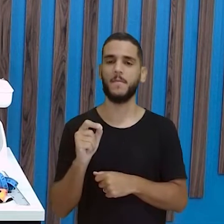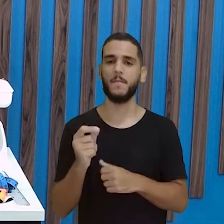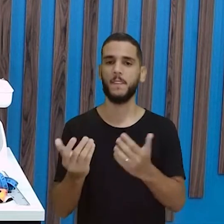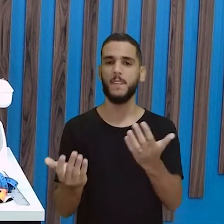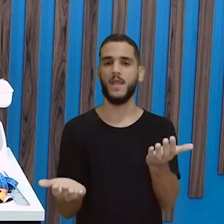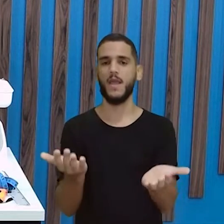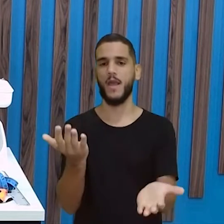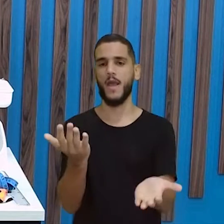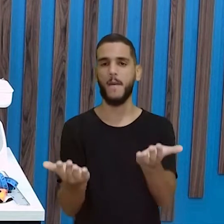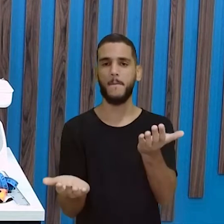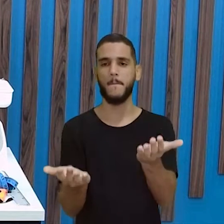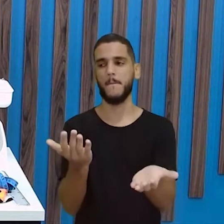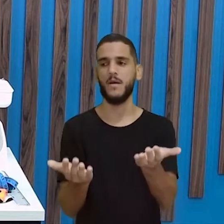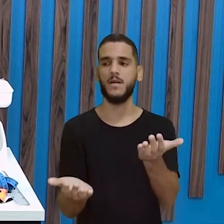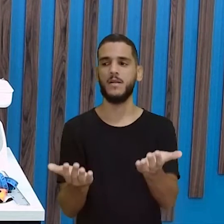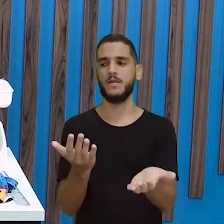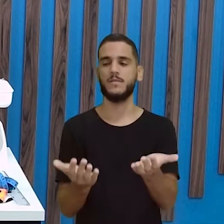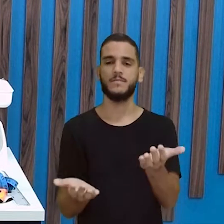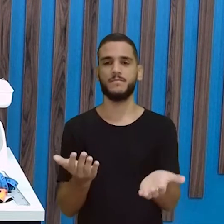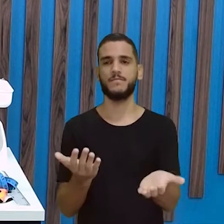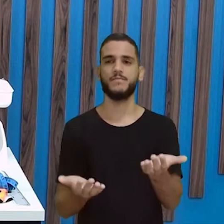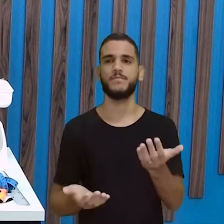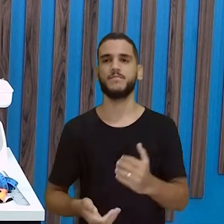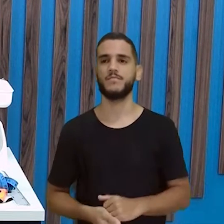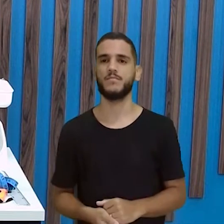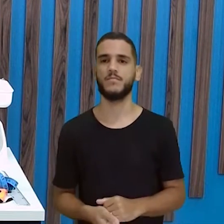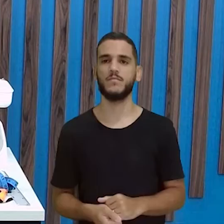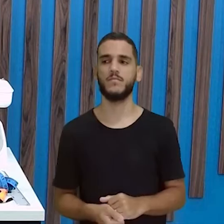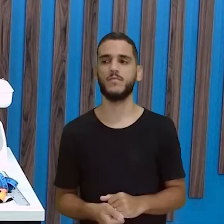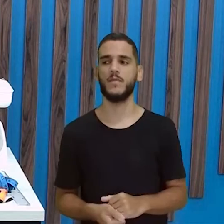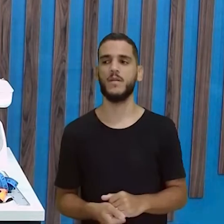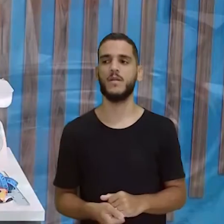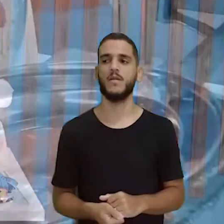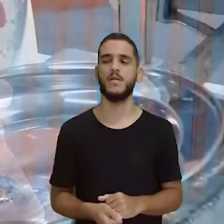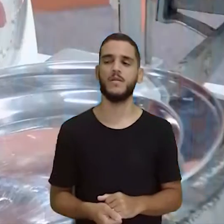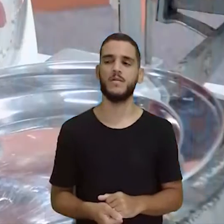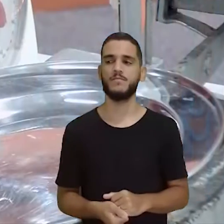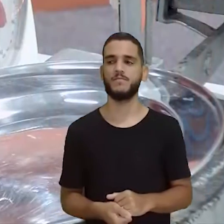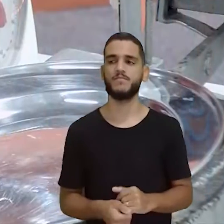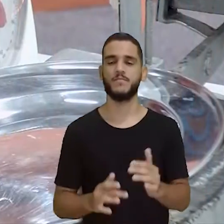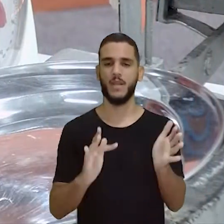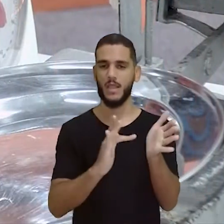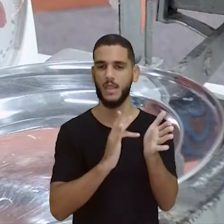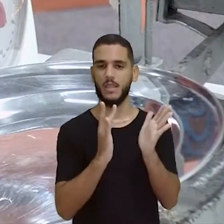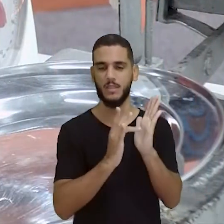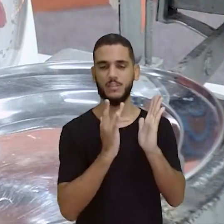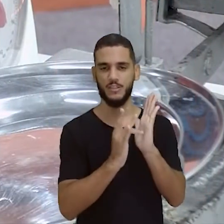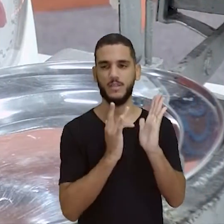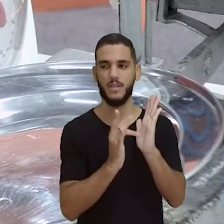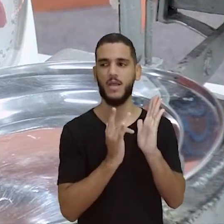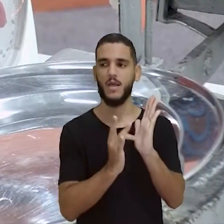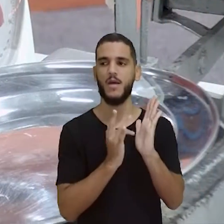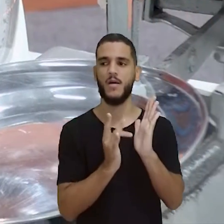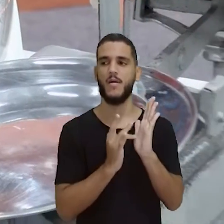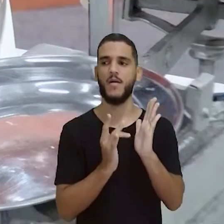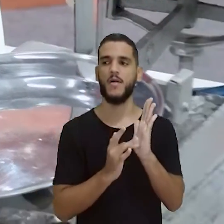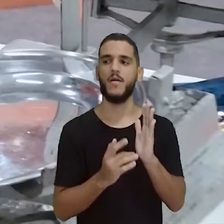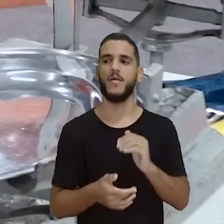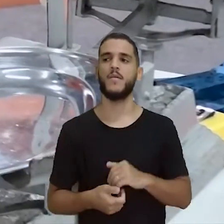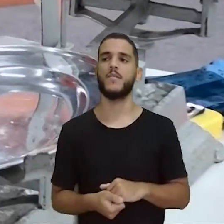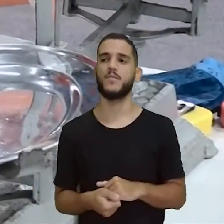balança, essa balança é uma balança digital, olha, tá? Ela